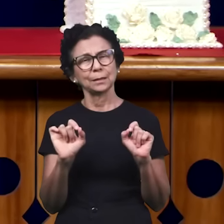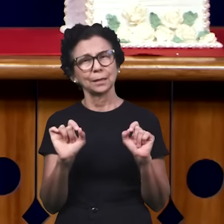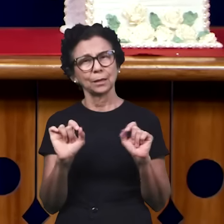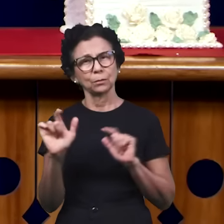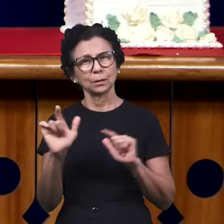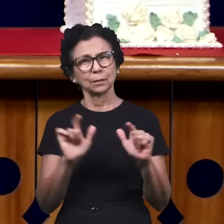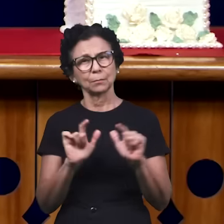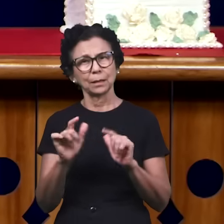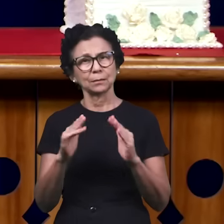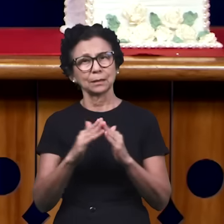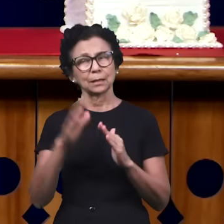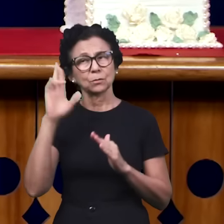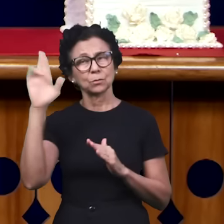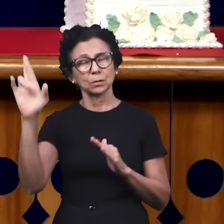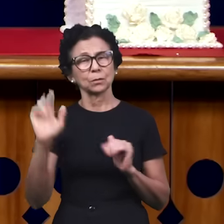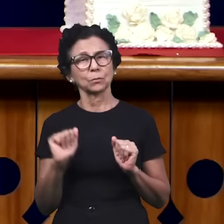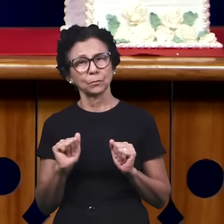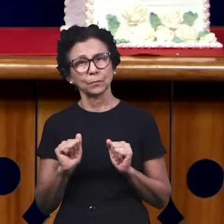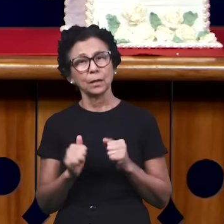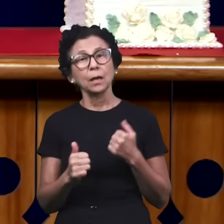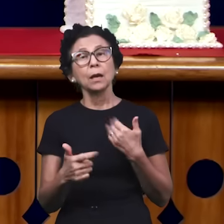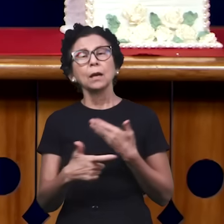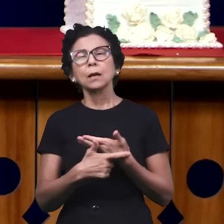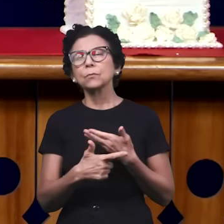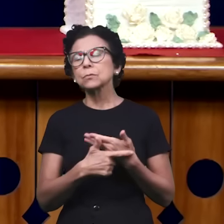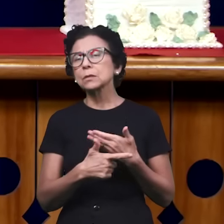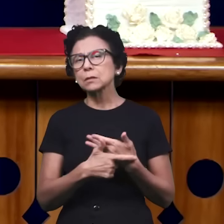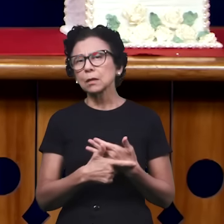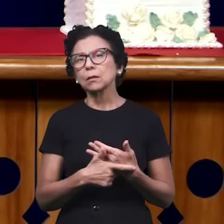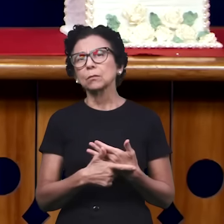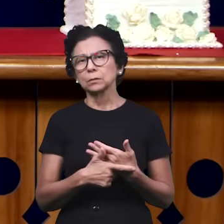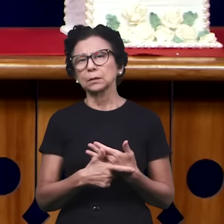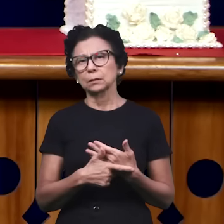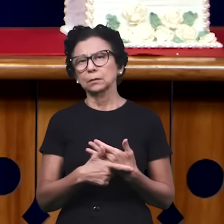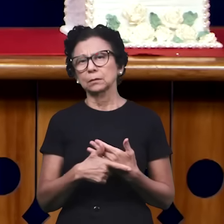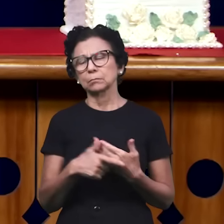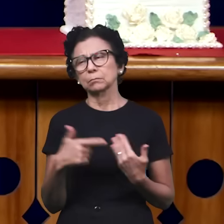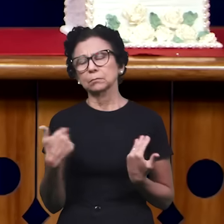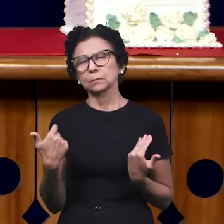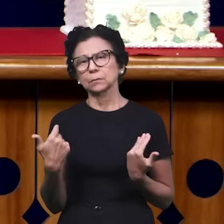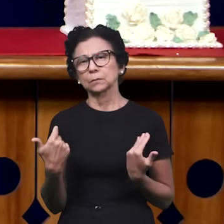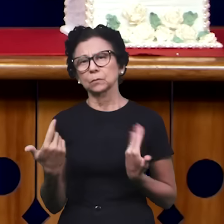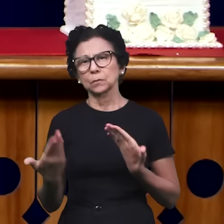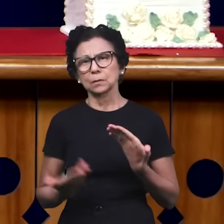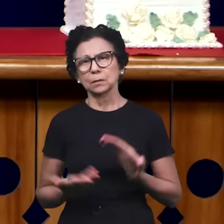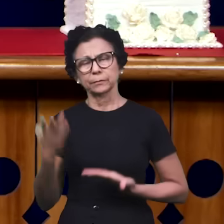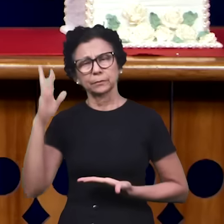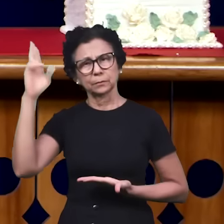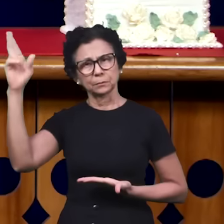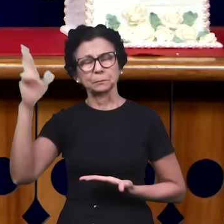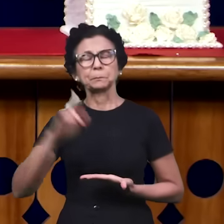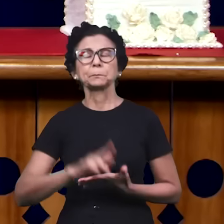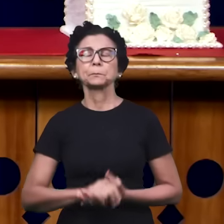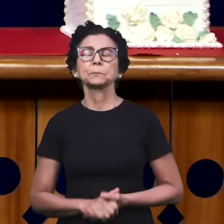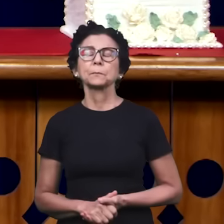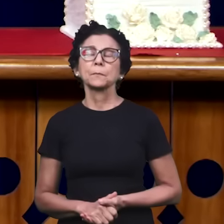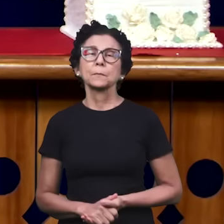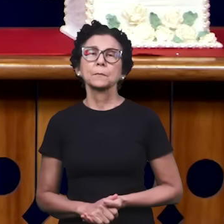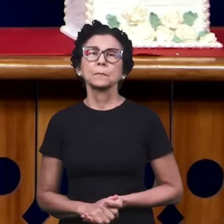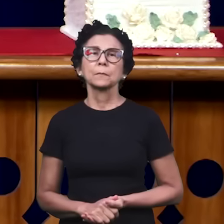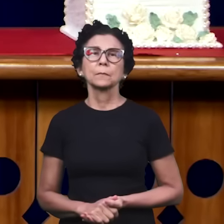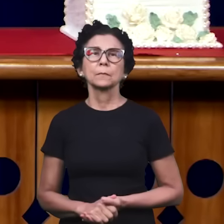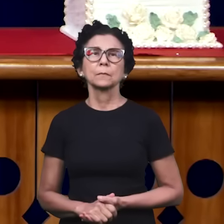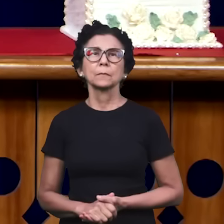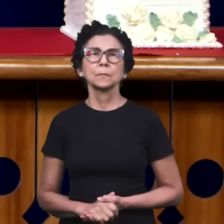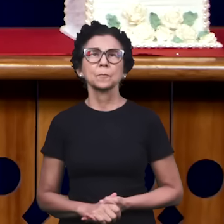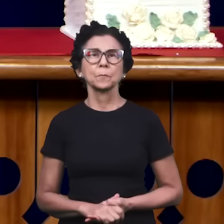e como está a instrumentalidade na nossa vida como servos do Senhor. E para entendermos isso, nós vamos aqui ter